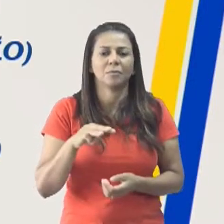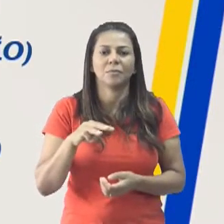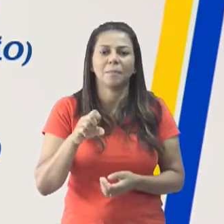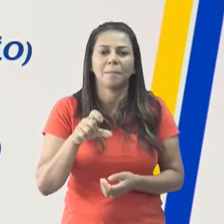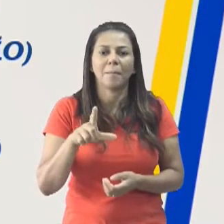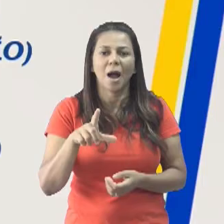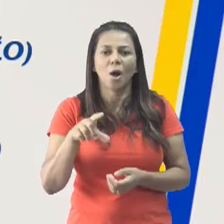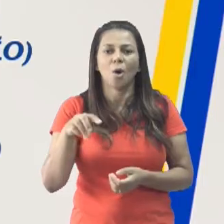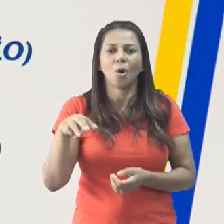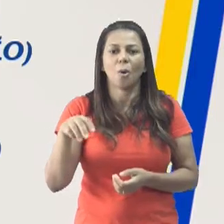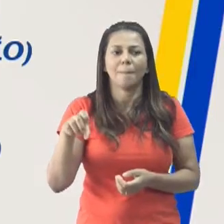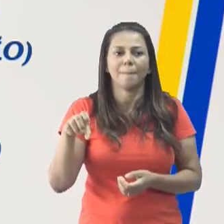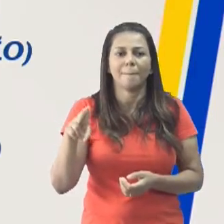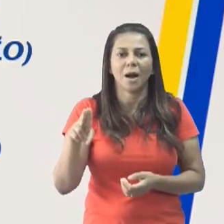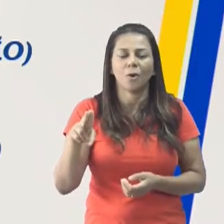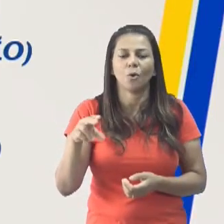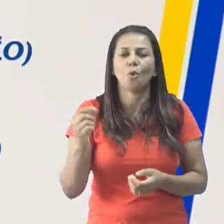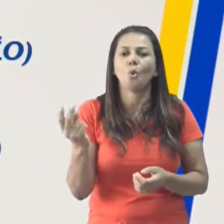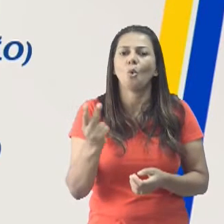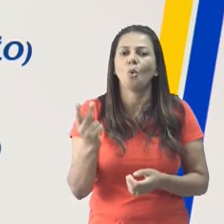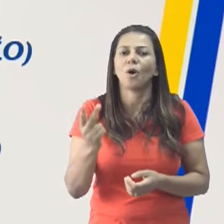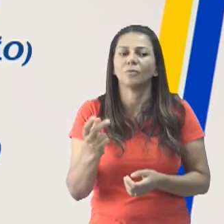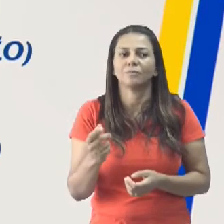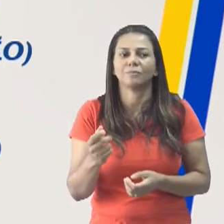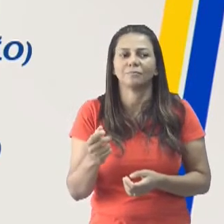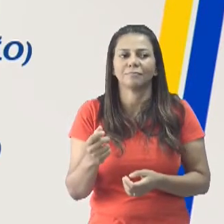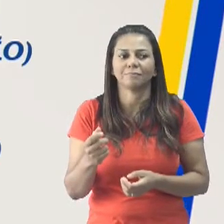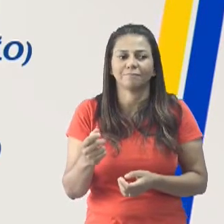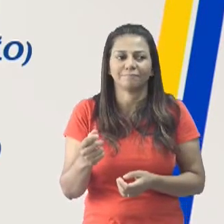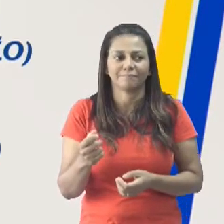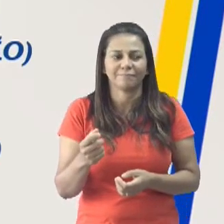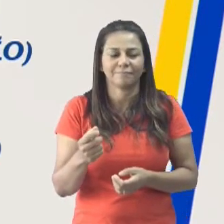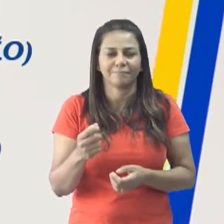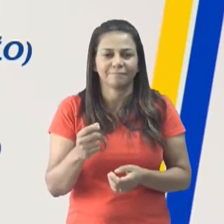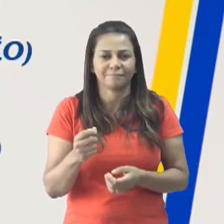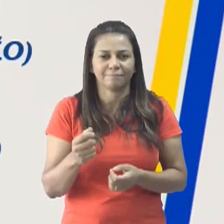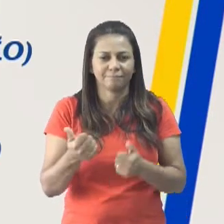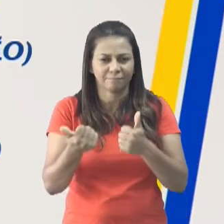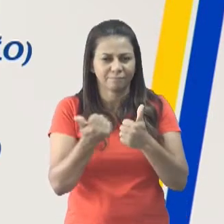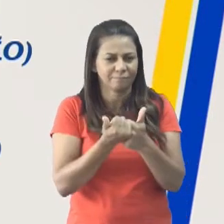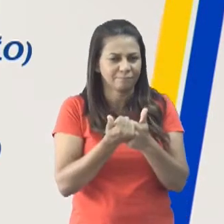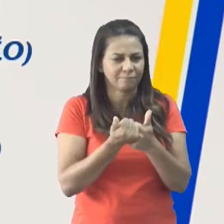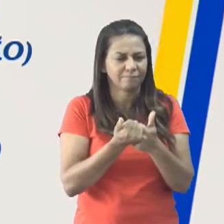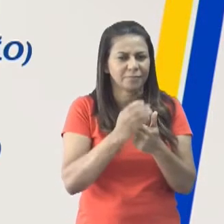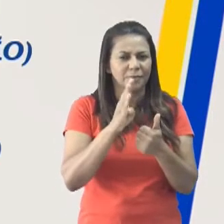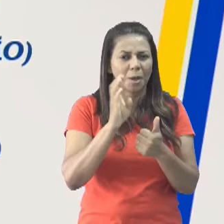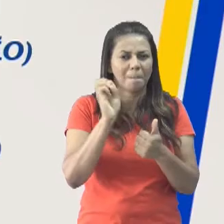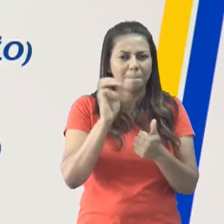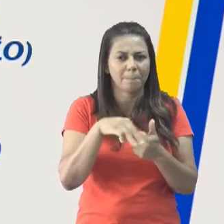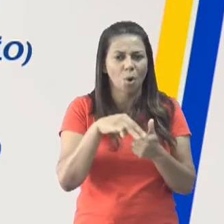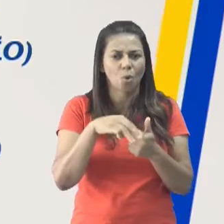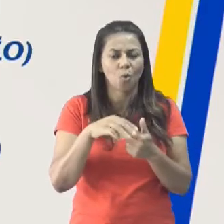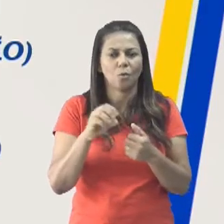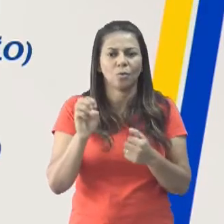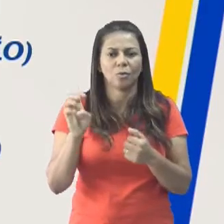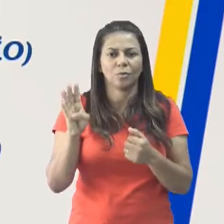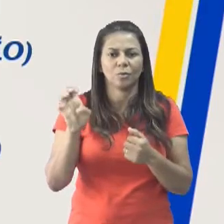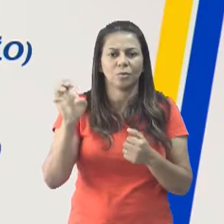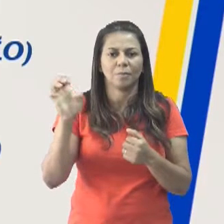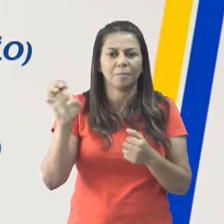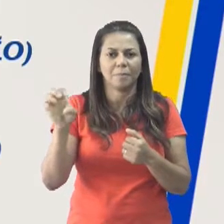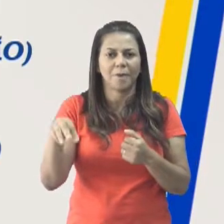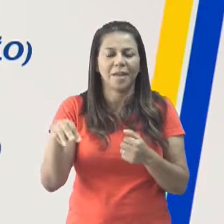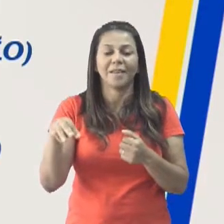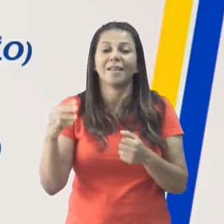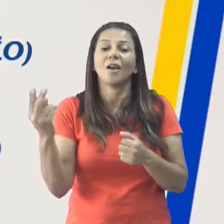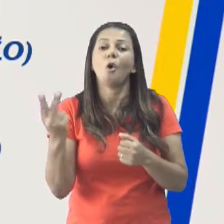ou de mal com a vida com U? E aí? Faz a substituição. Estamos todos de bem com